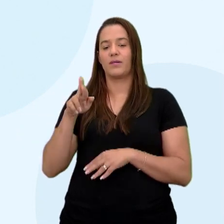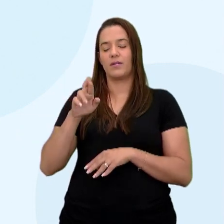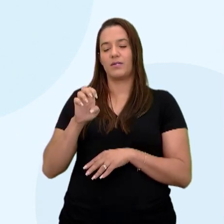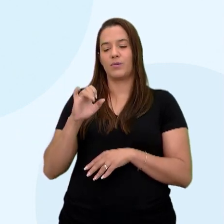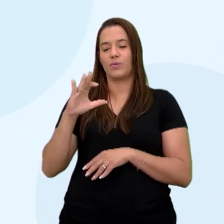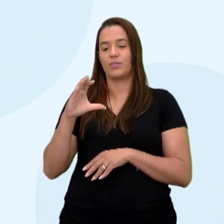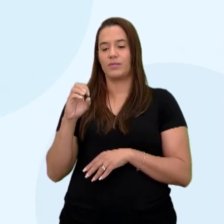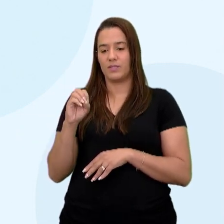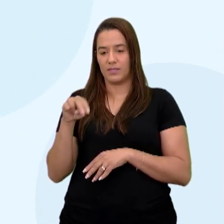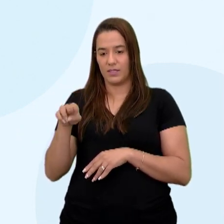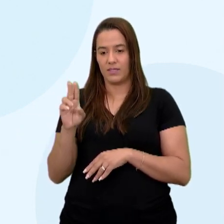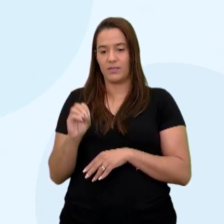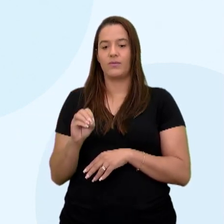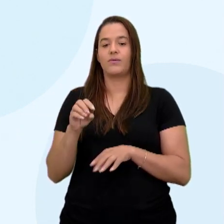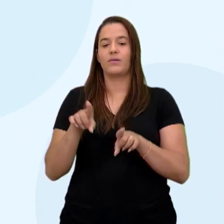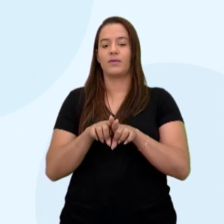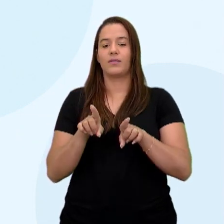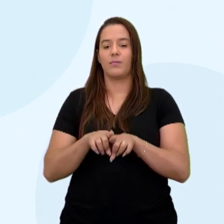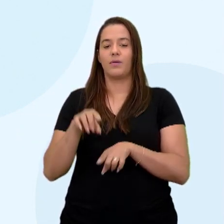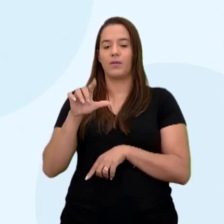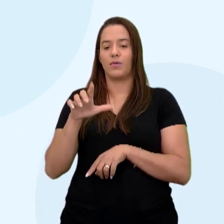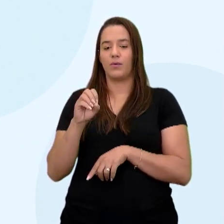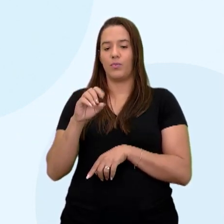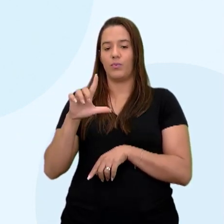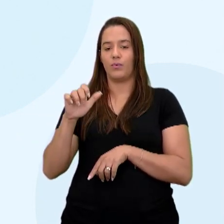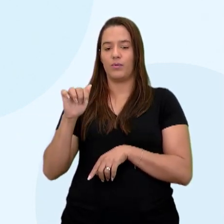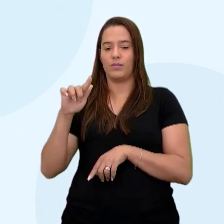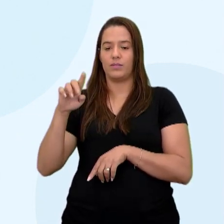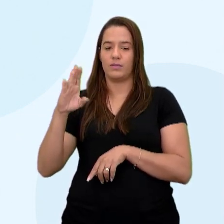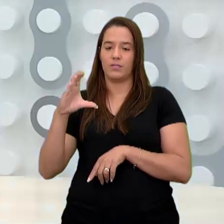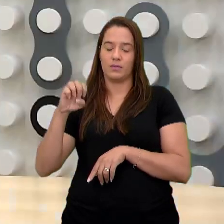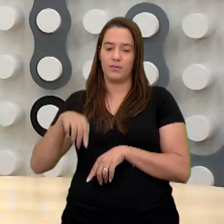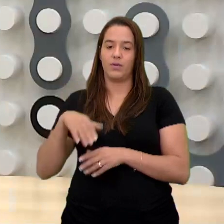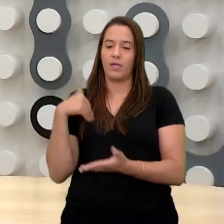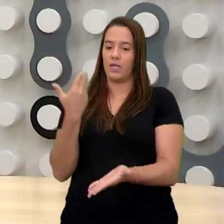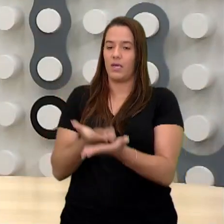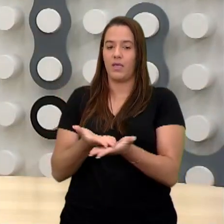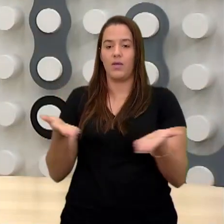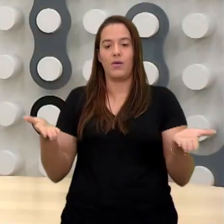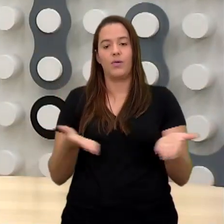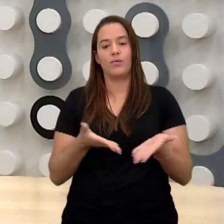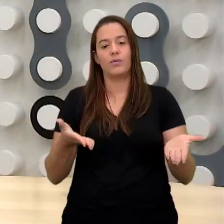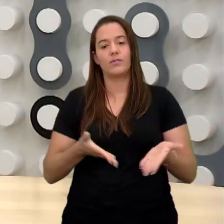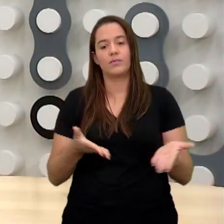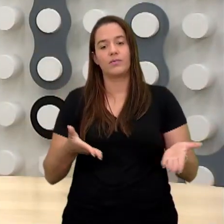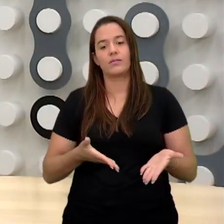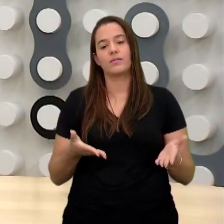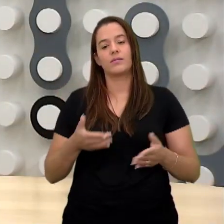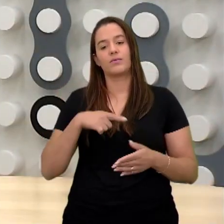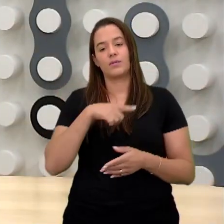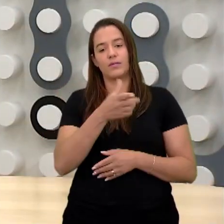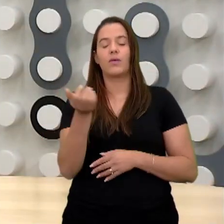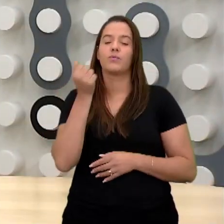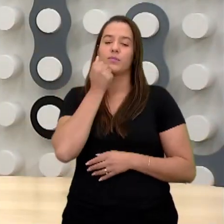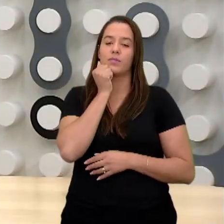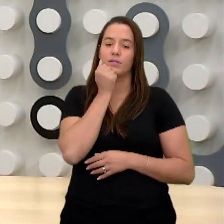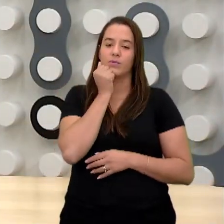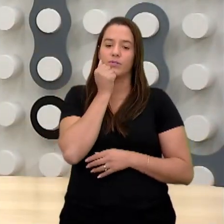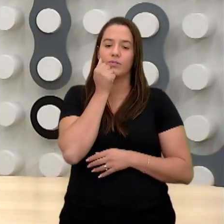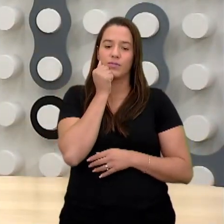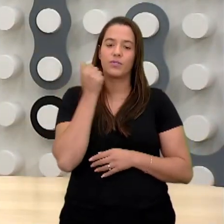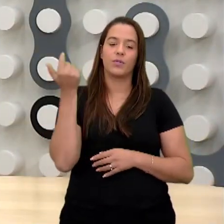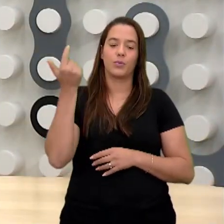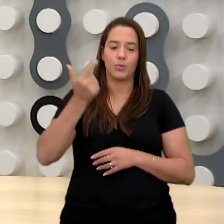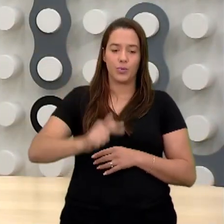e a época do Holoceno, que é a atual época até, né, os cientistas, né, de